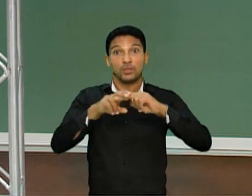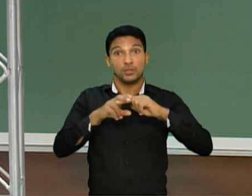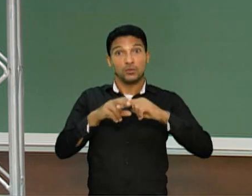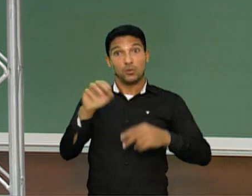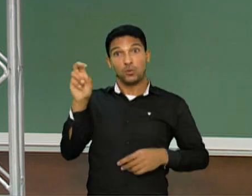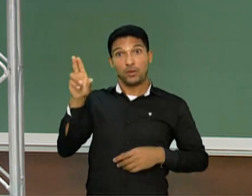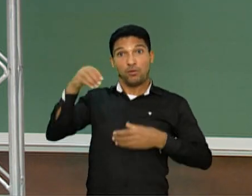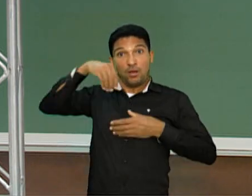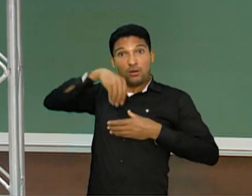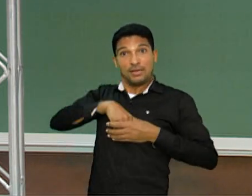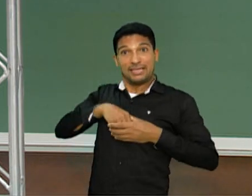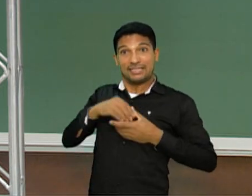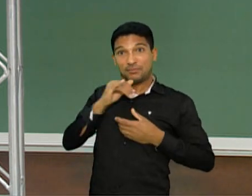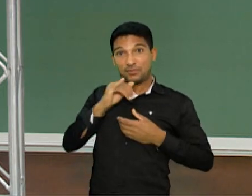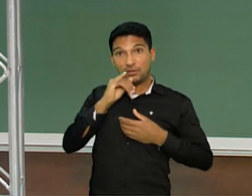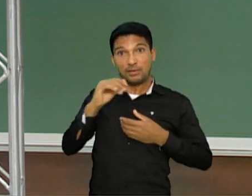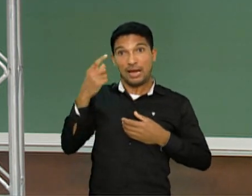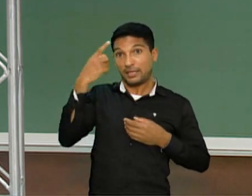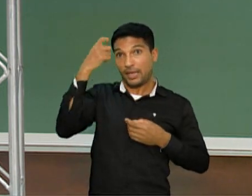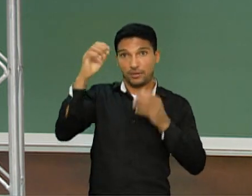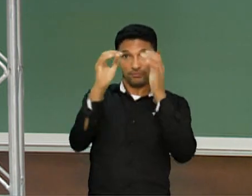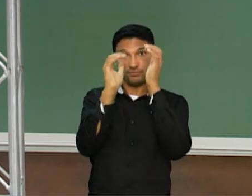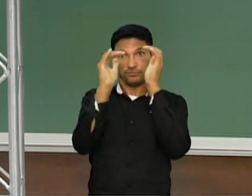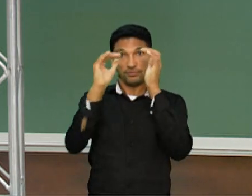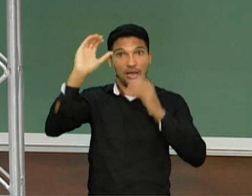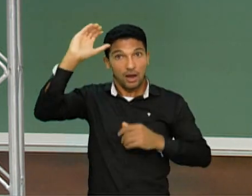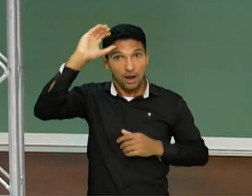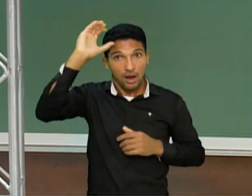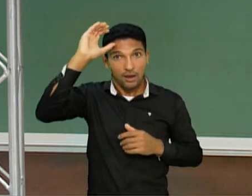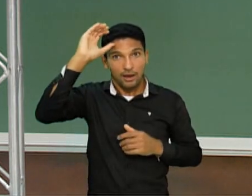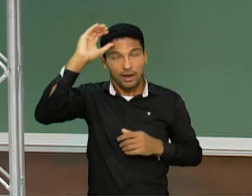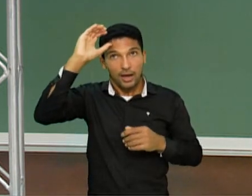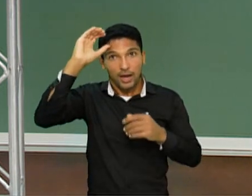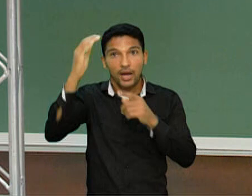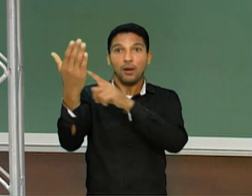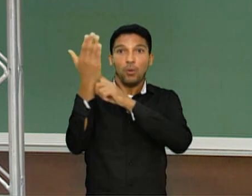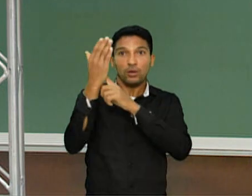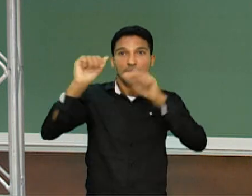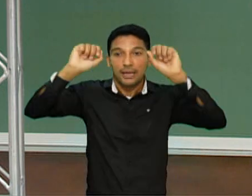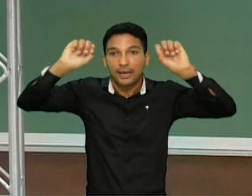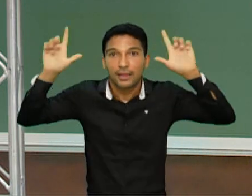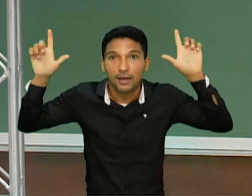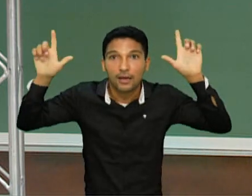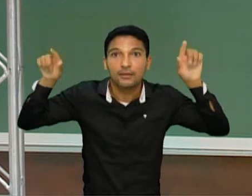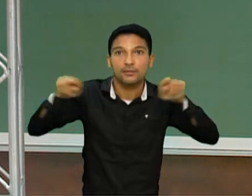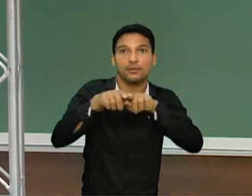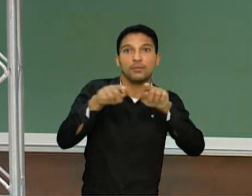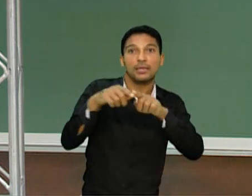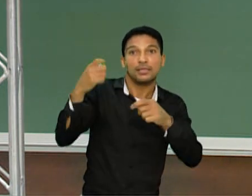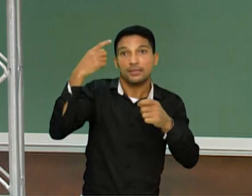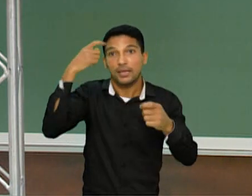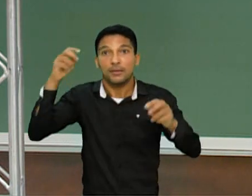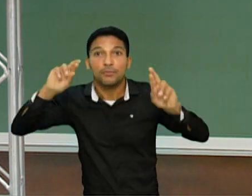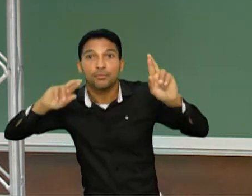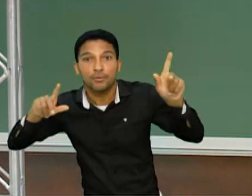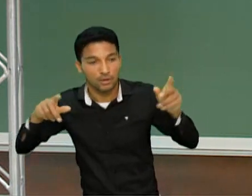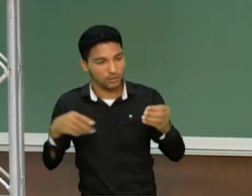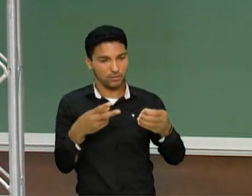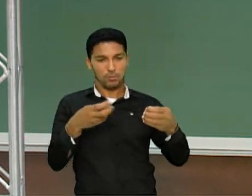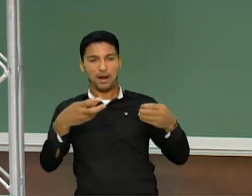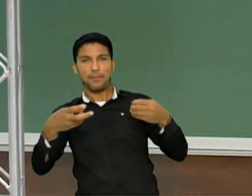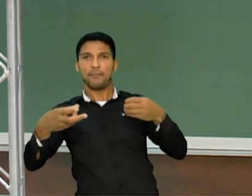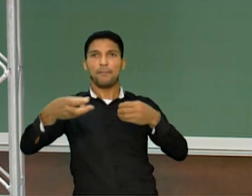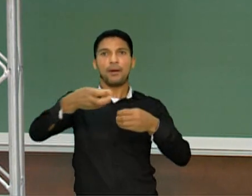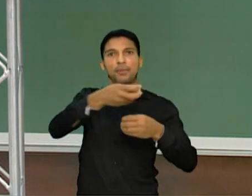constato as ideias, elas ficam claras e distintas. Então, eu observando uma janela aqui, por exemplo, quando